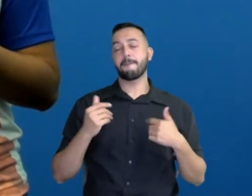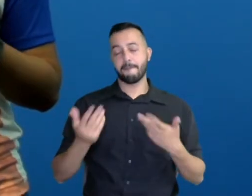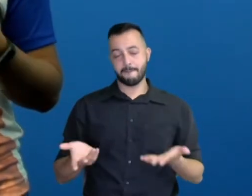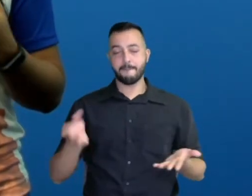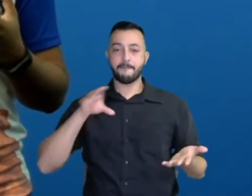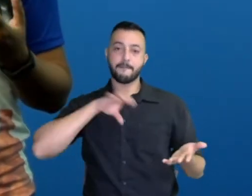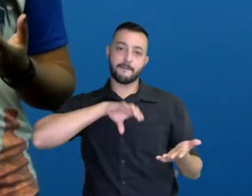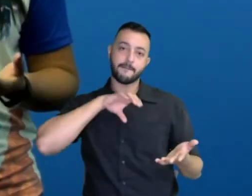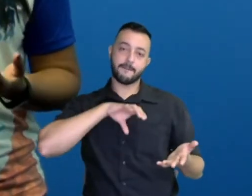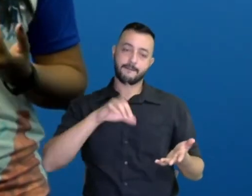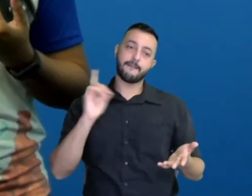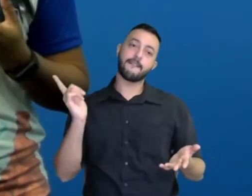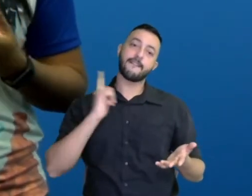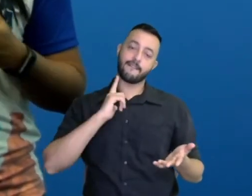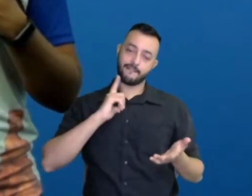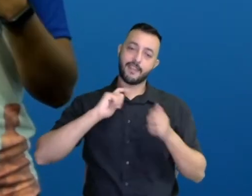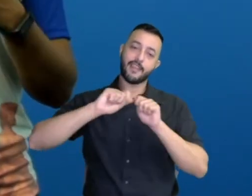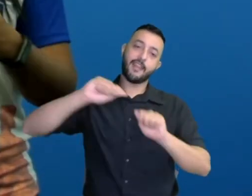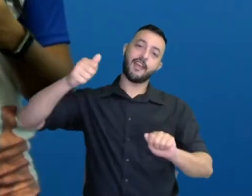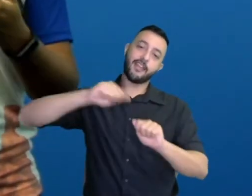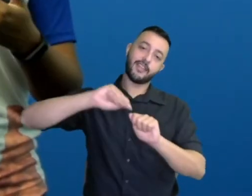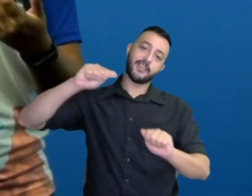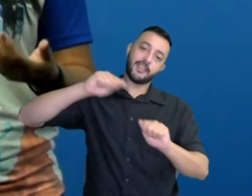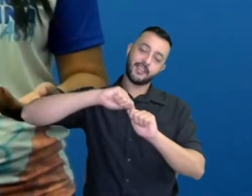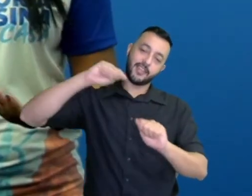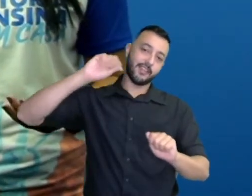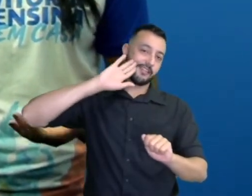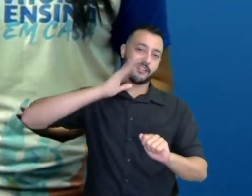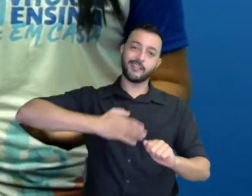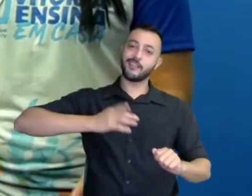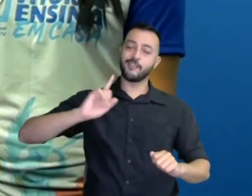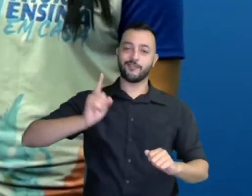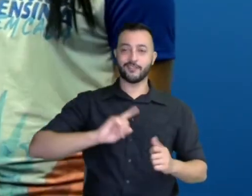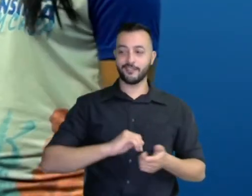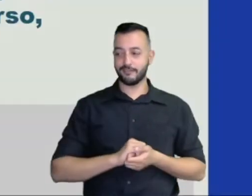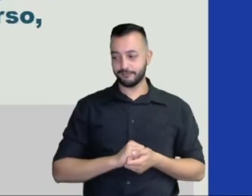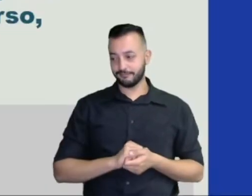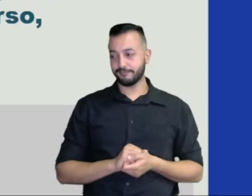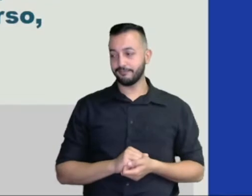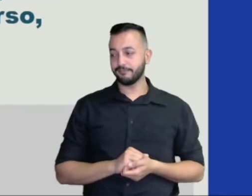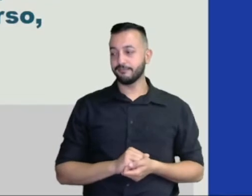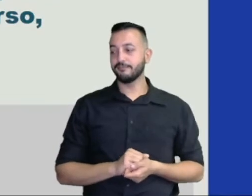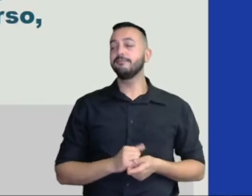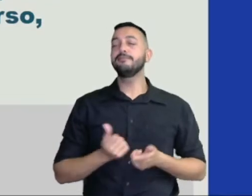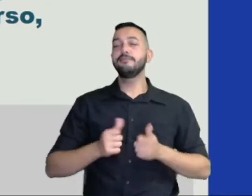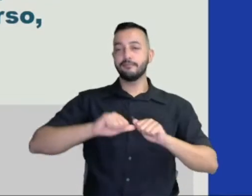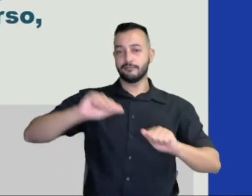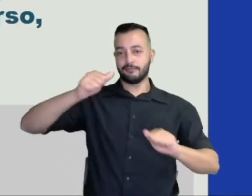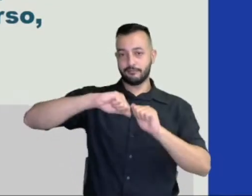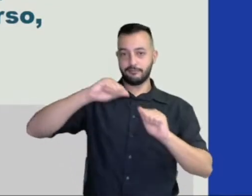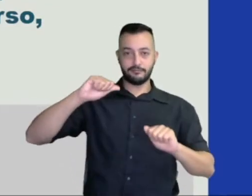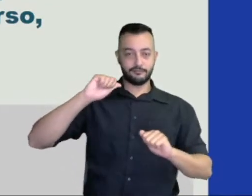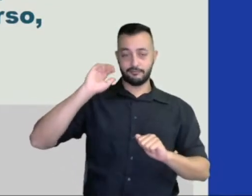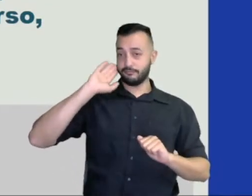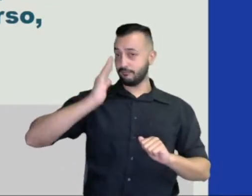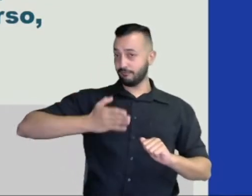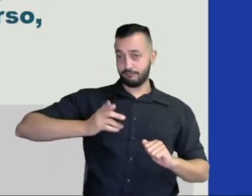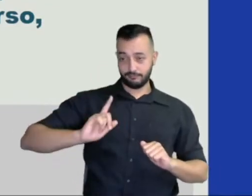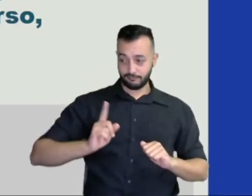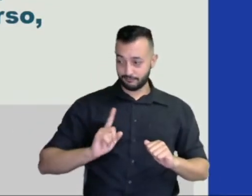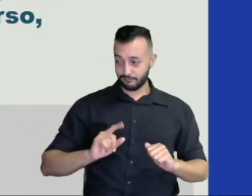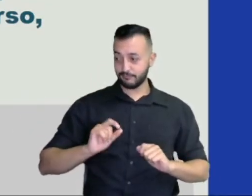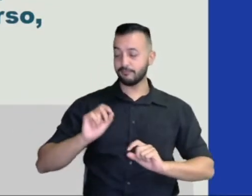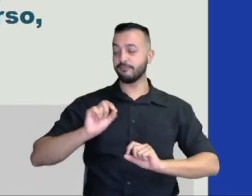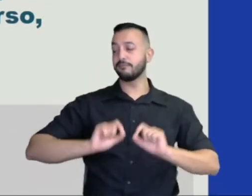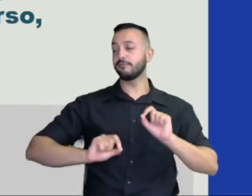em português seriam os nossos artigos indefinidos, certo? O artigo indeterminado